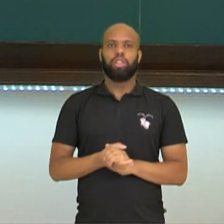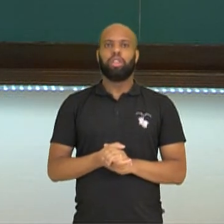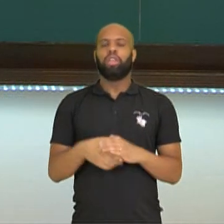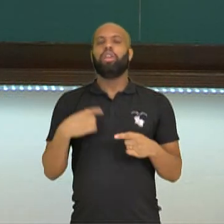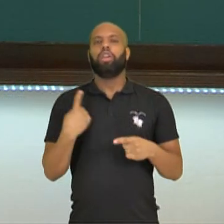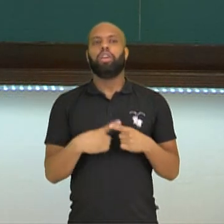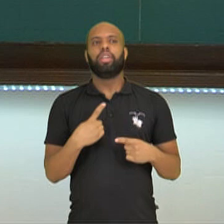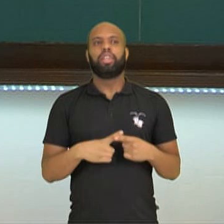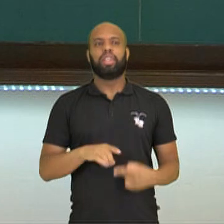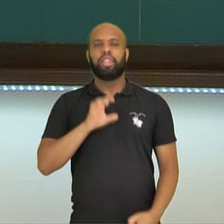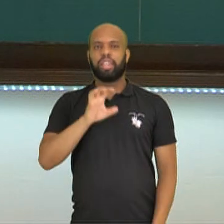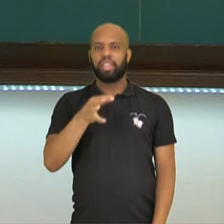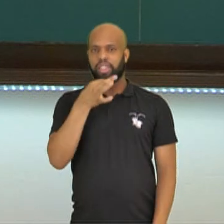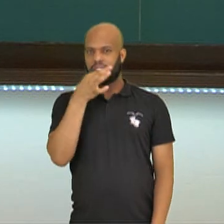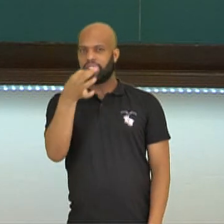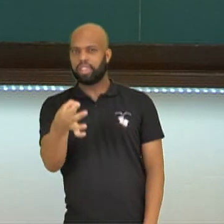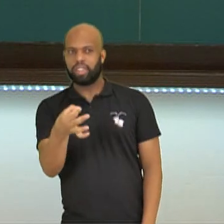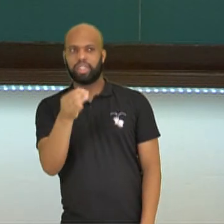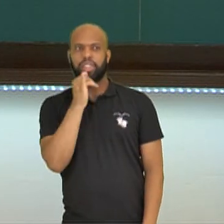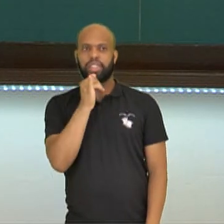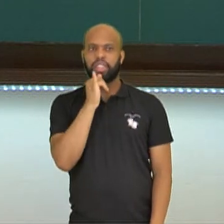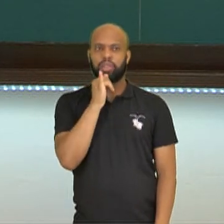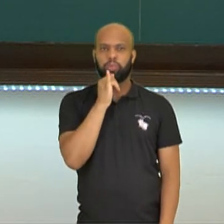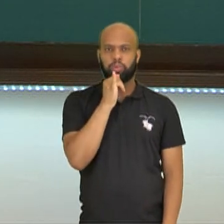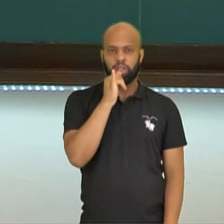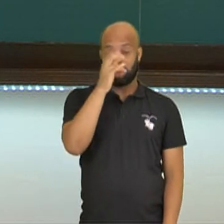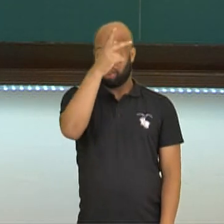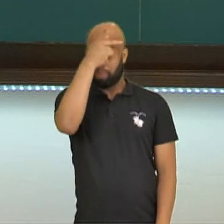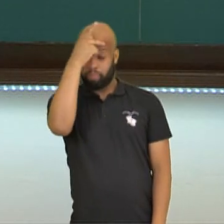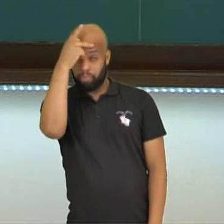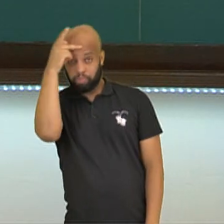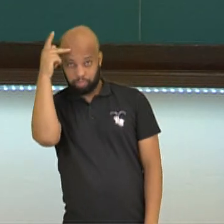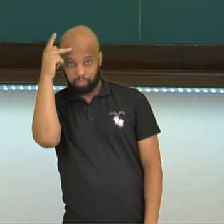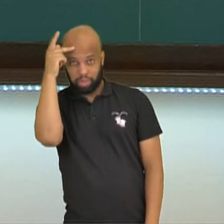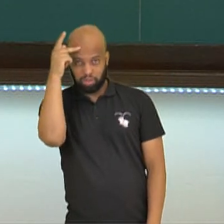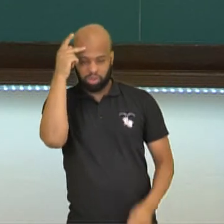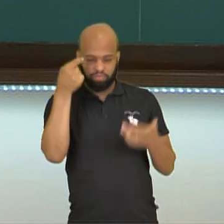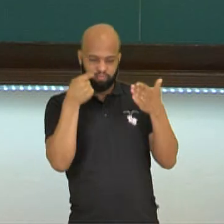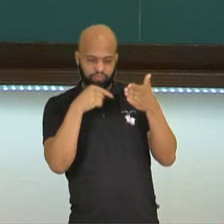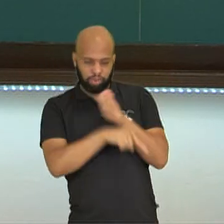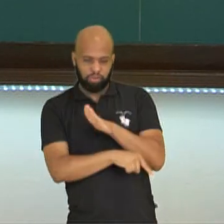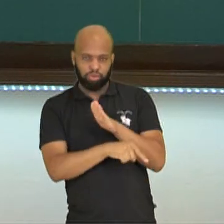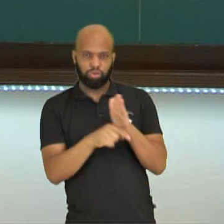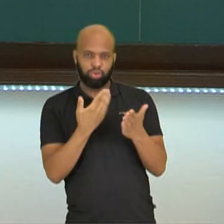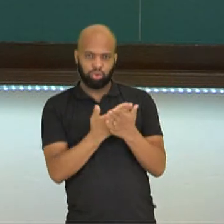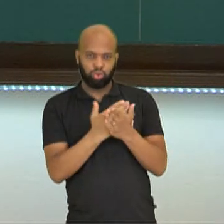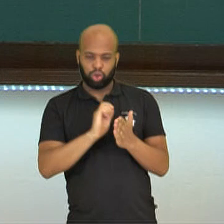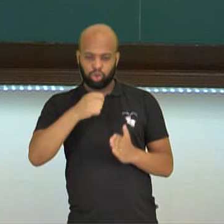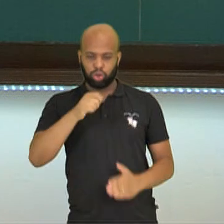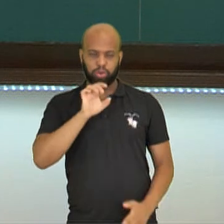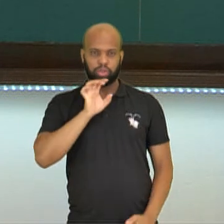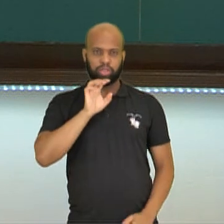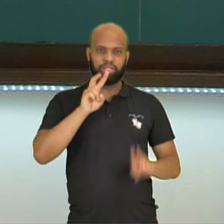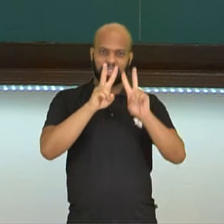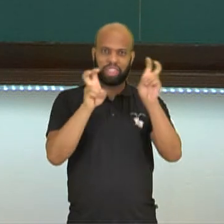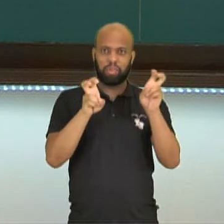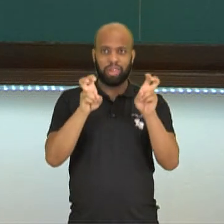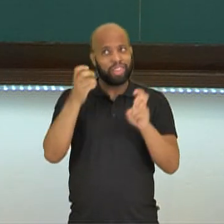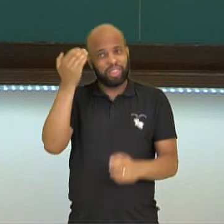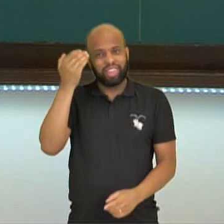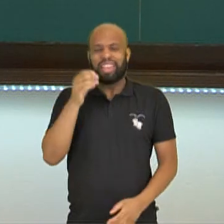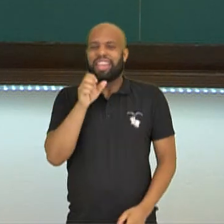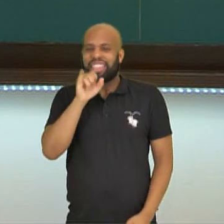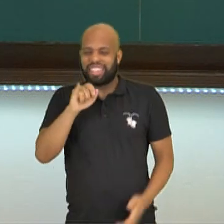fica aí uma opinião como se fosse de um especialista. Quem acha é uma pessoa que não entende sobre o